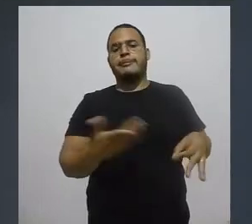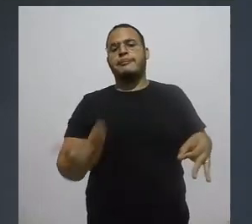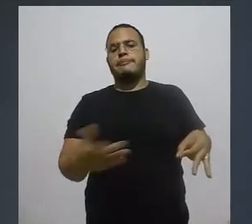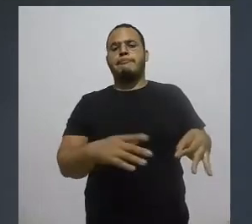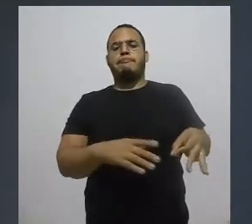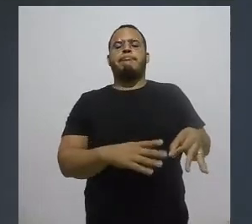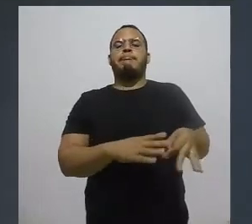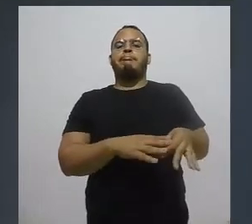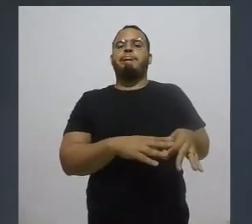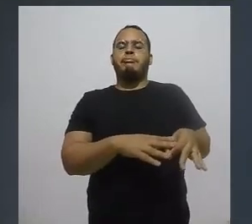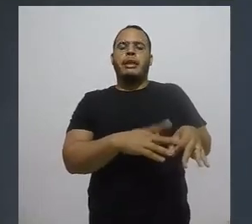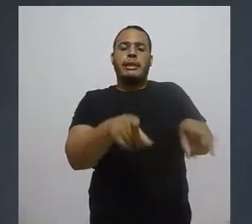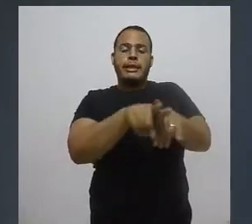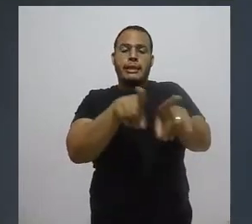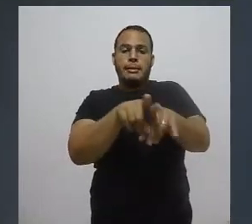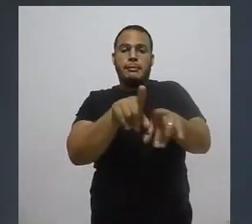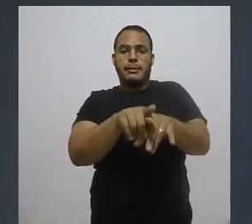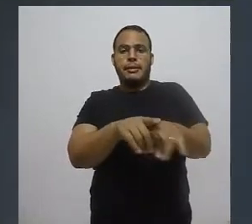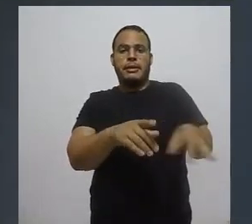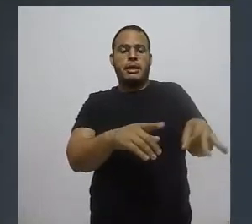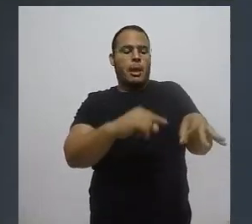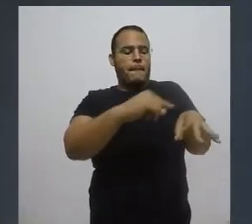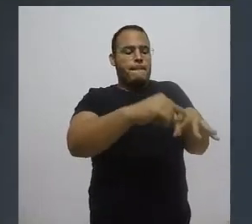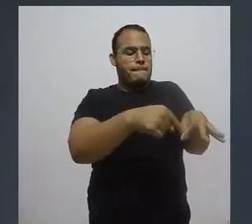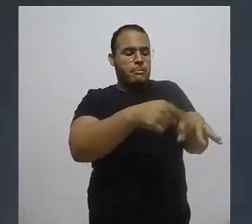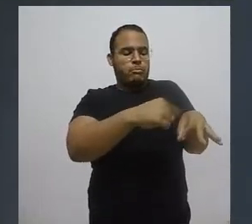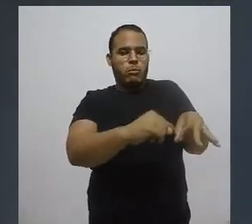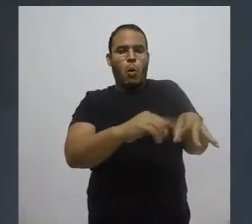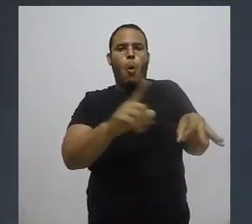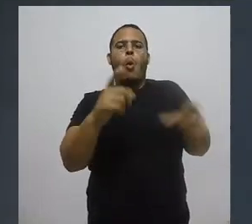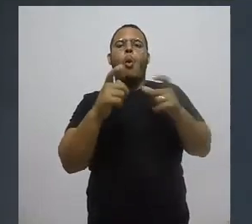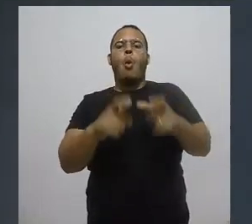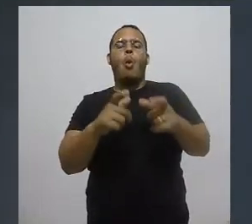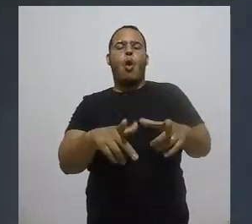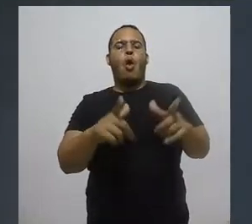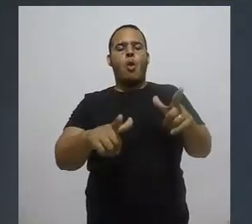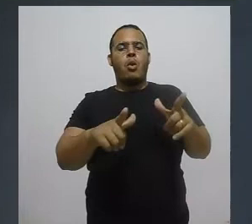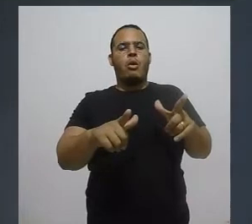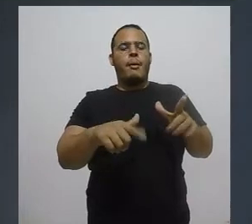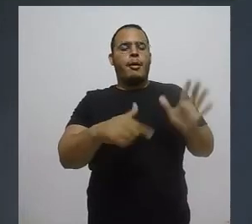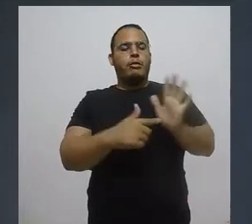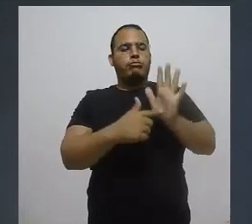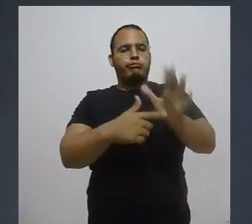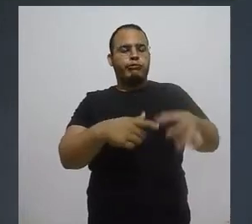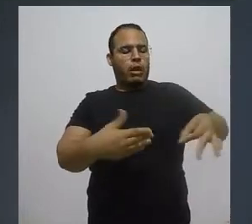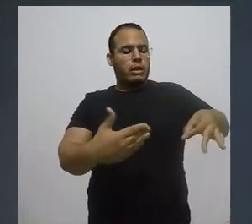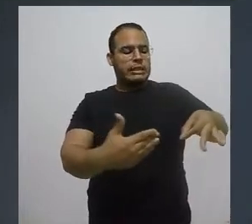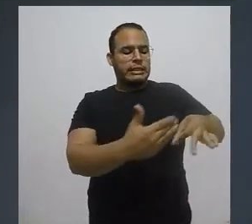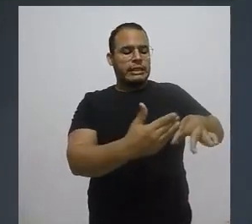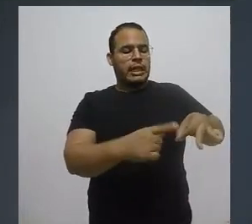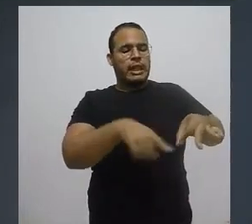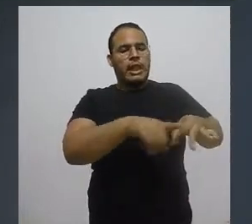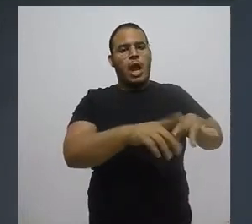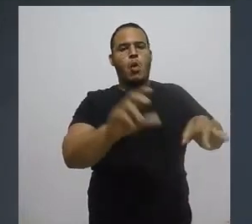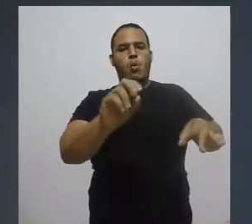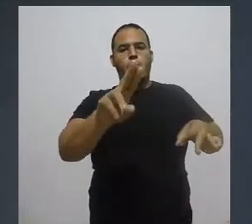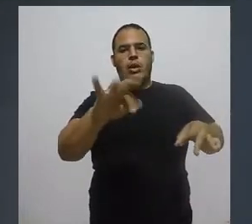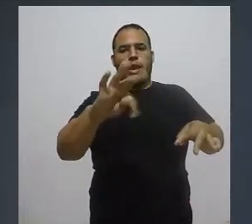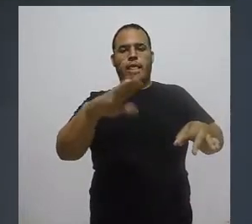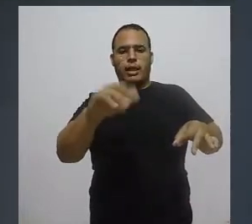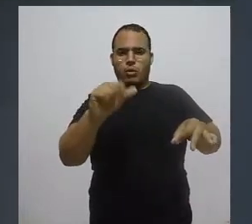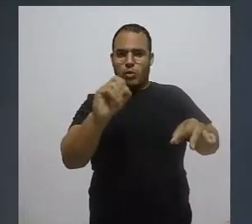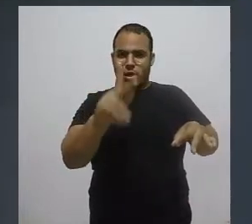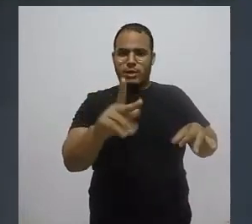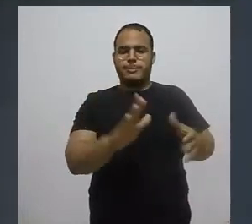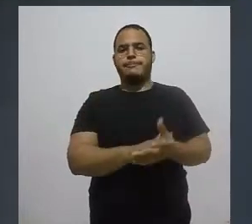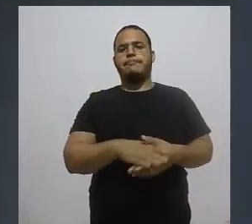de pelos. E eles delimitam a região onde está localizada a abertura da vagina e a abertura da uretra, certo? A gente